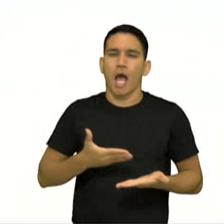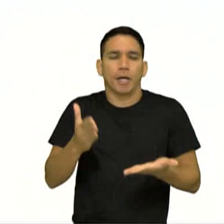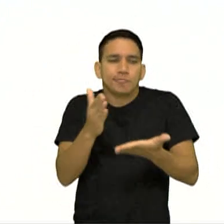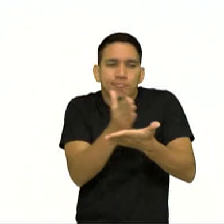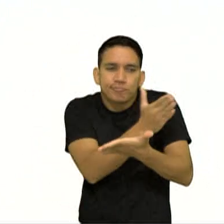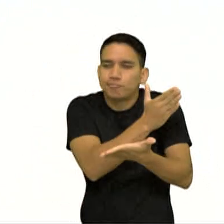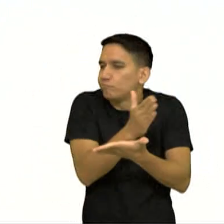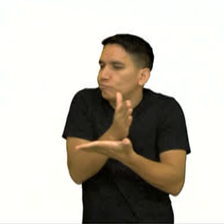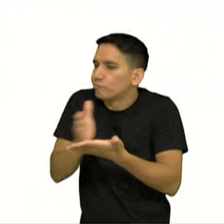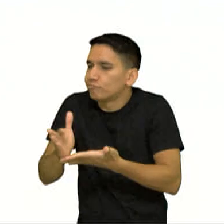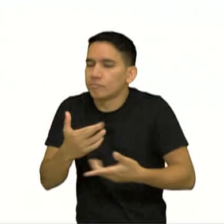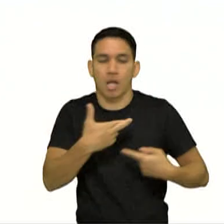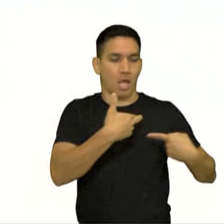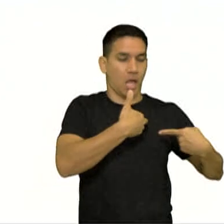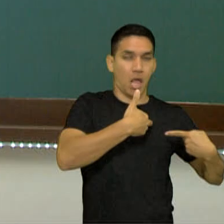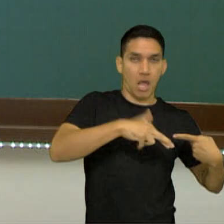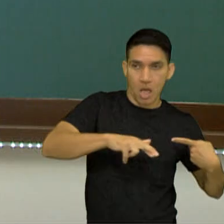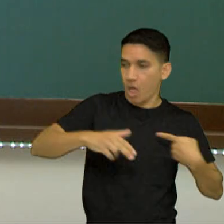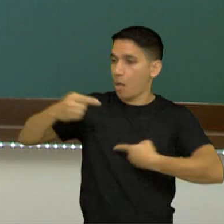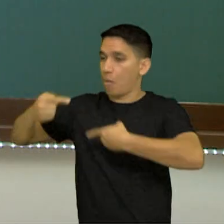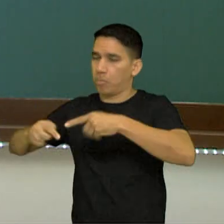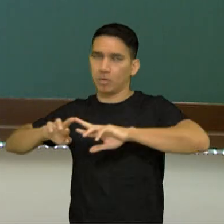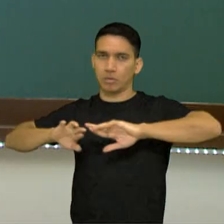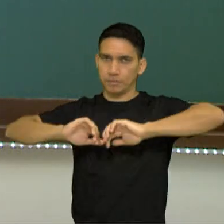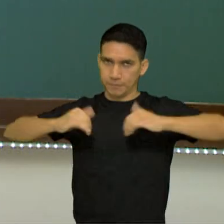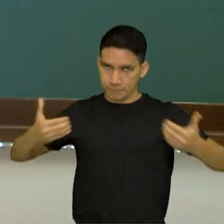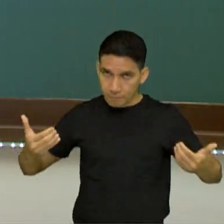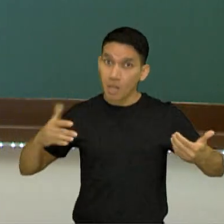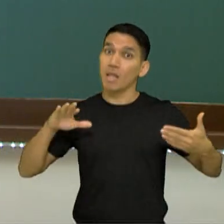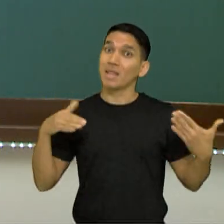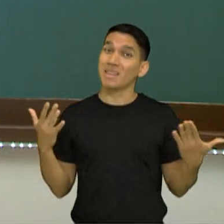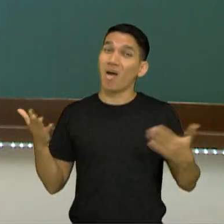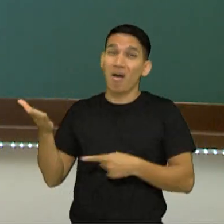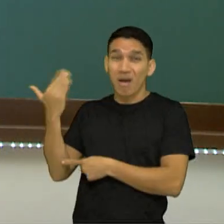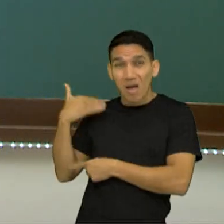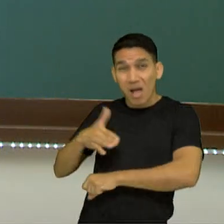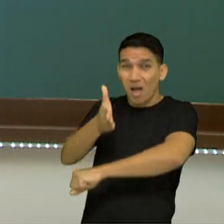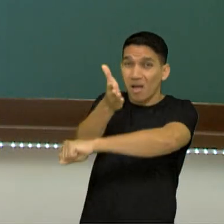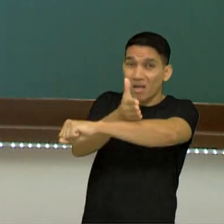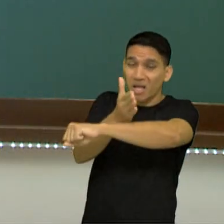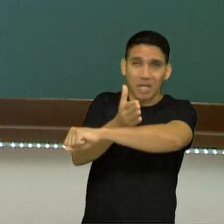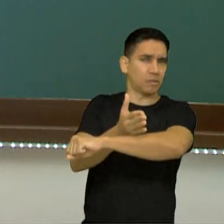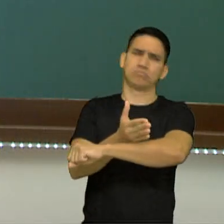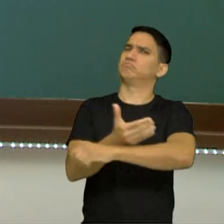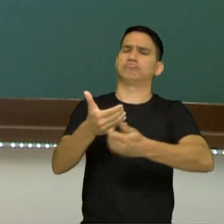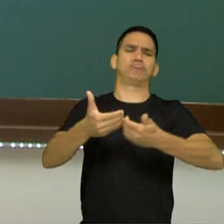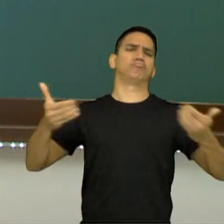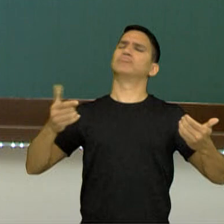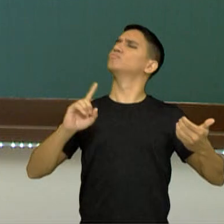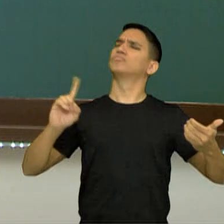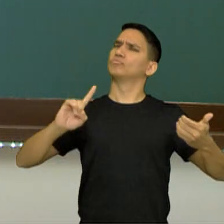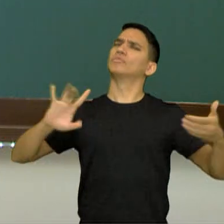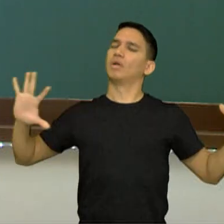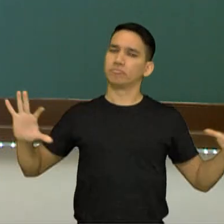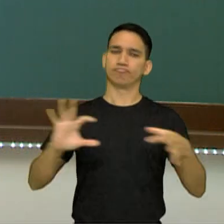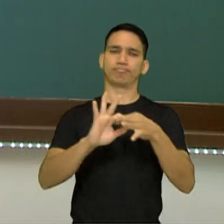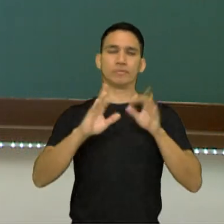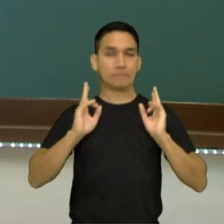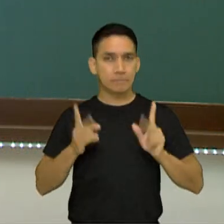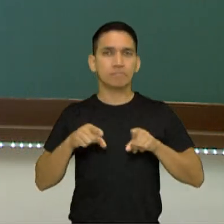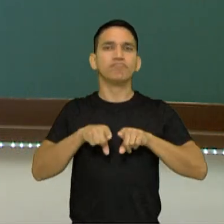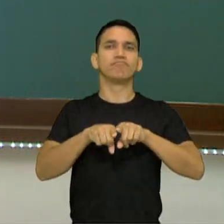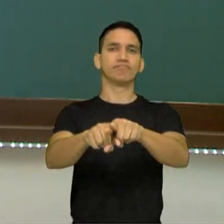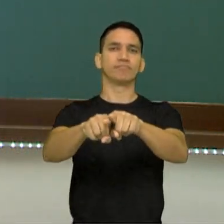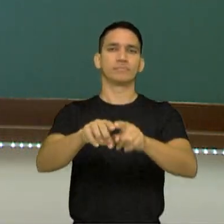entre política e religião, na Idade Média, de forma alguma. Na verdade, uma complementava a